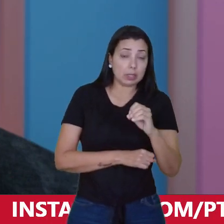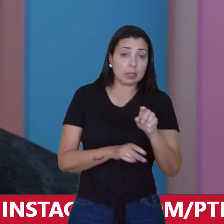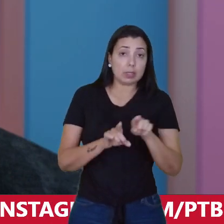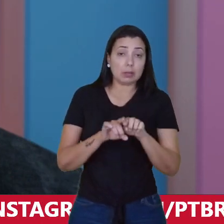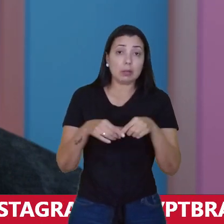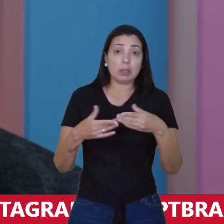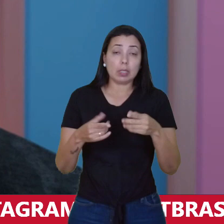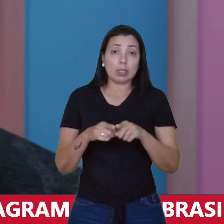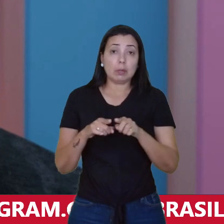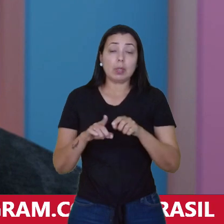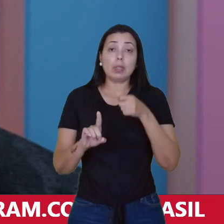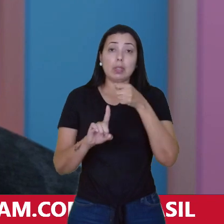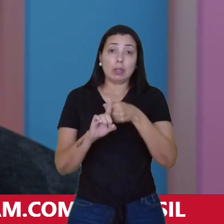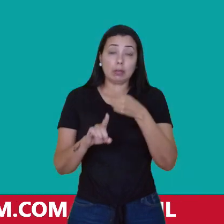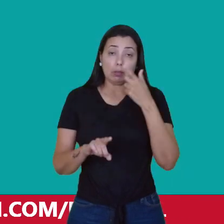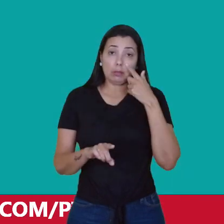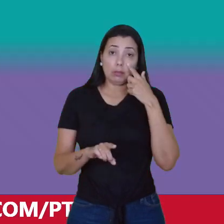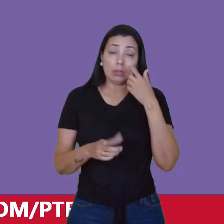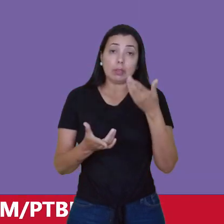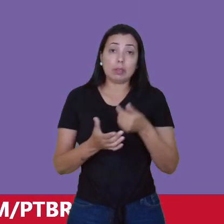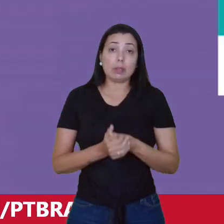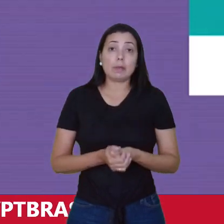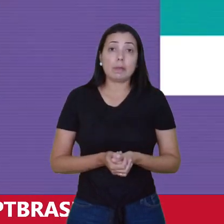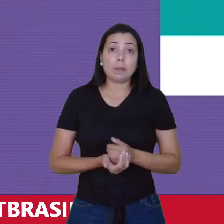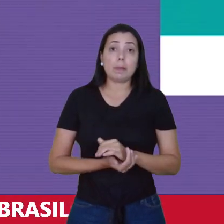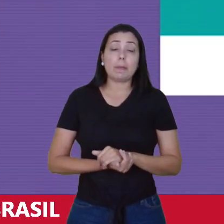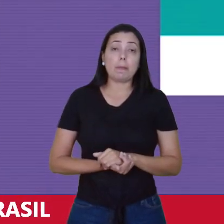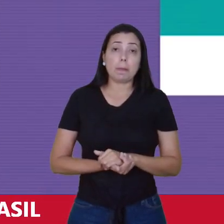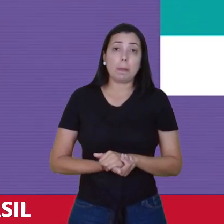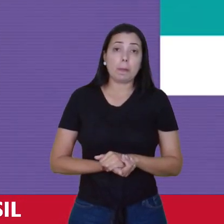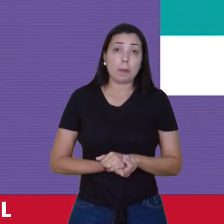conecta todas as lutas. Confira.